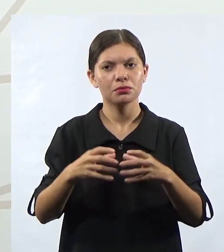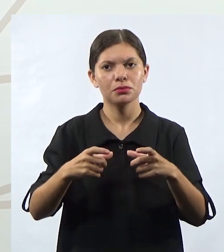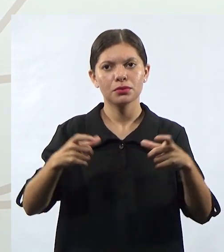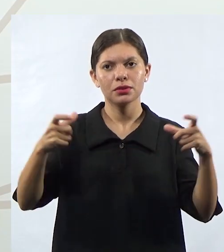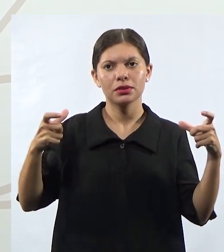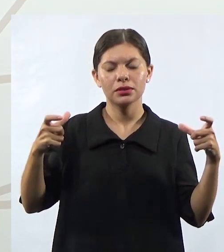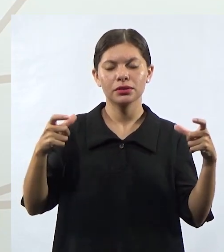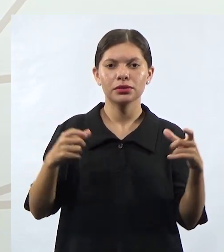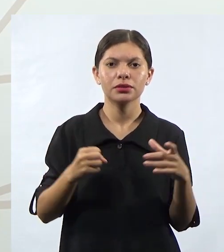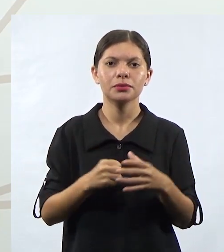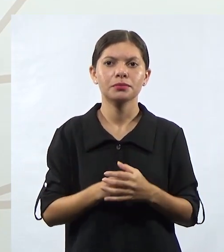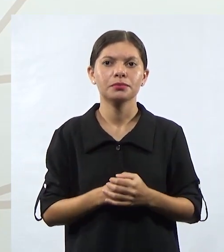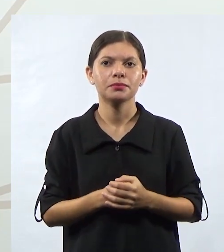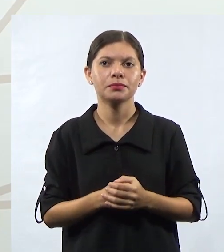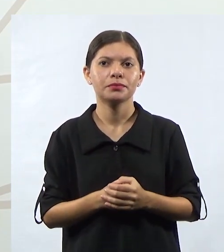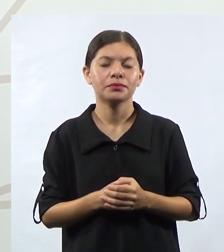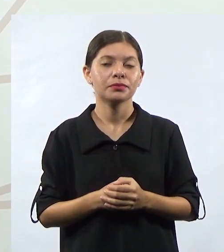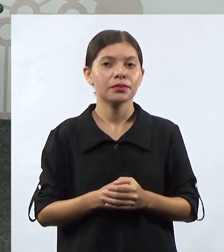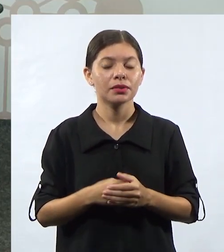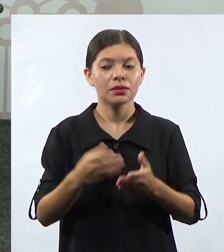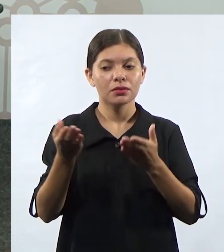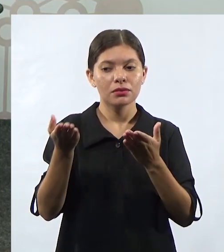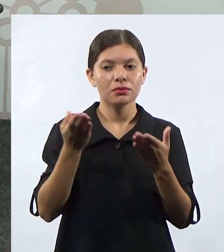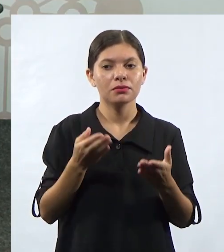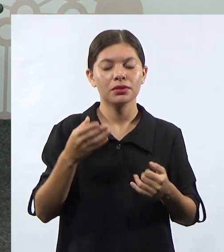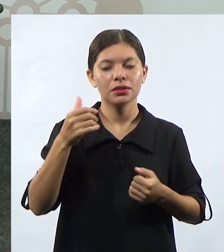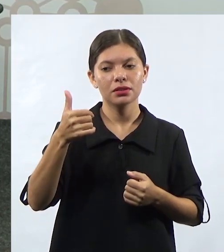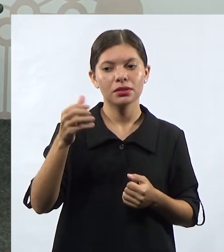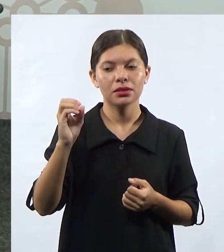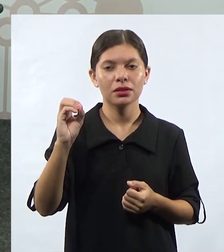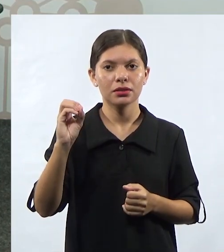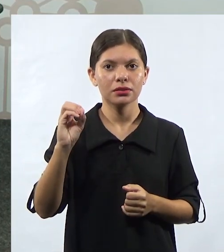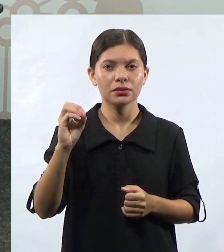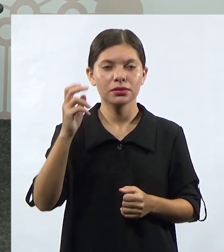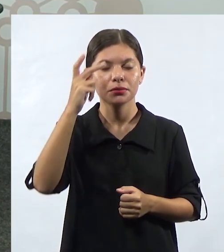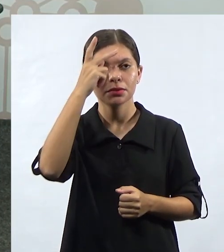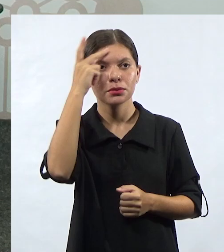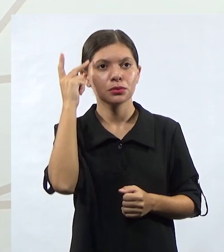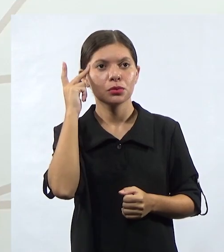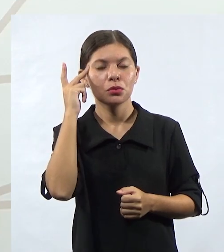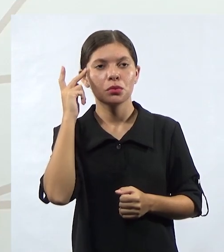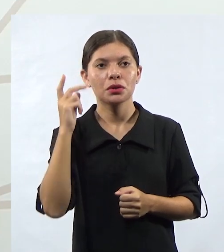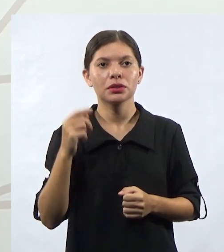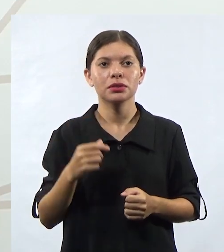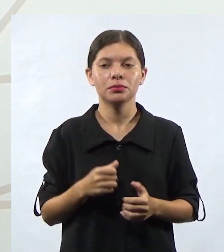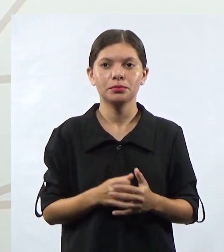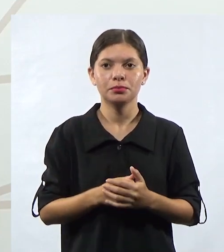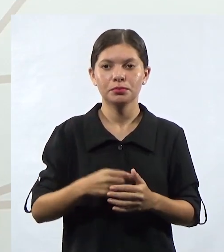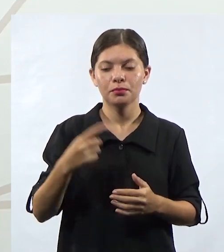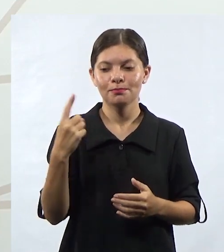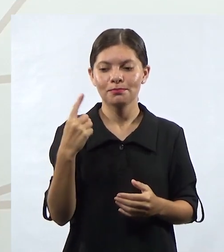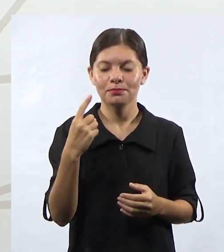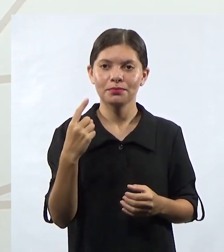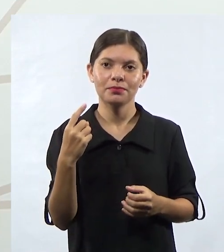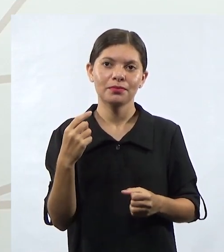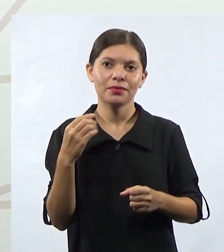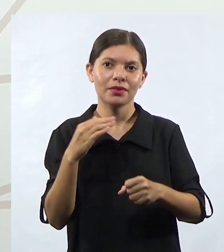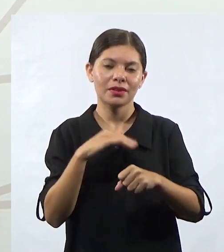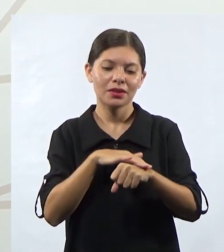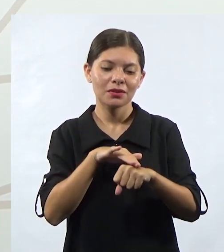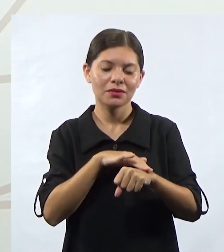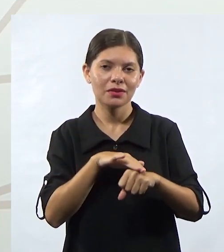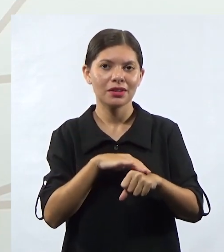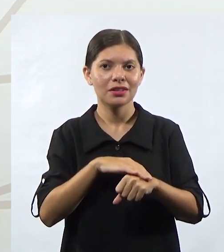eu que às vezes você convida lá 10 pessoas, né? Aí no primeiro encontro vai 8, no segundo já